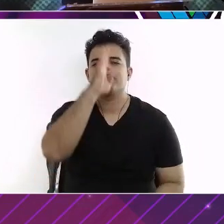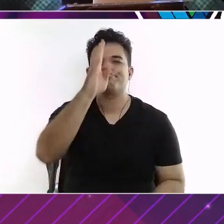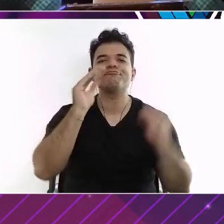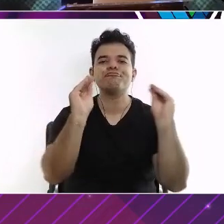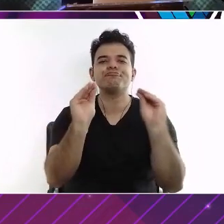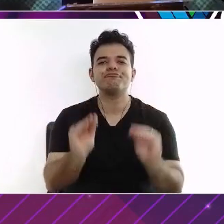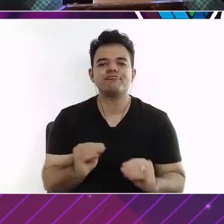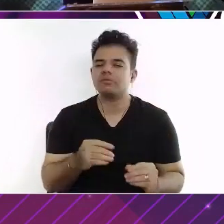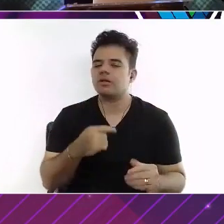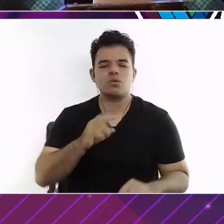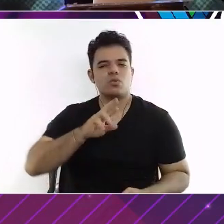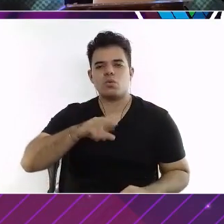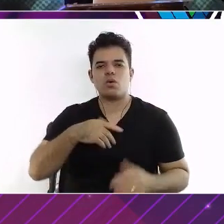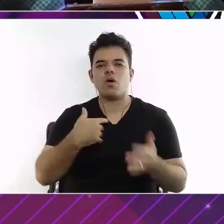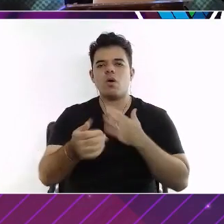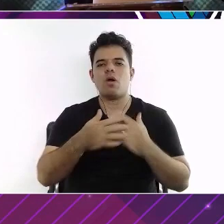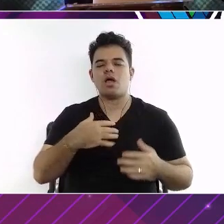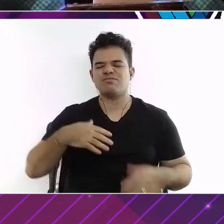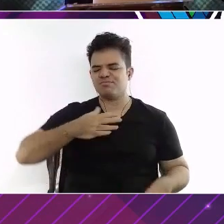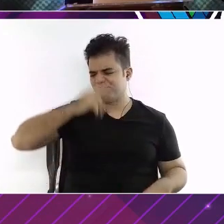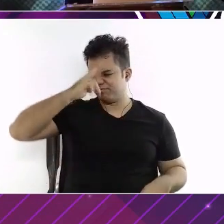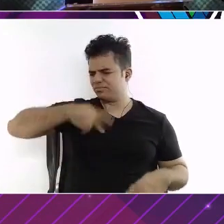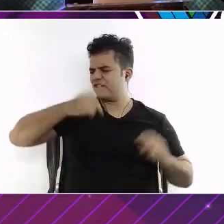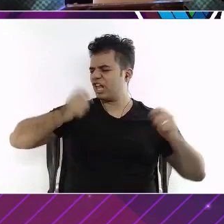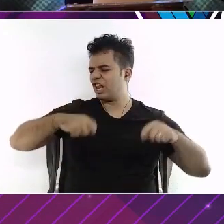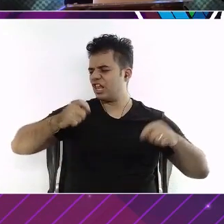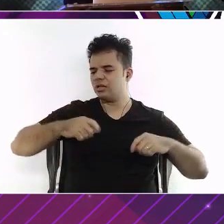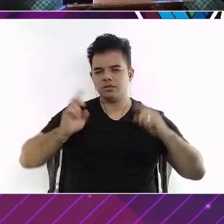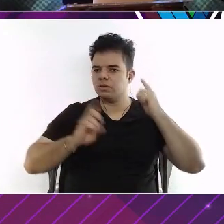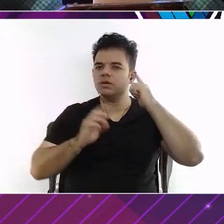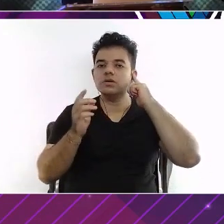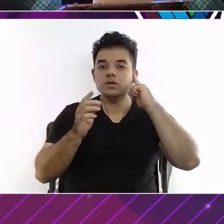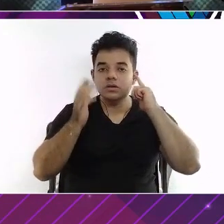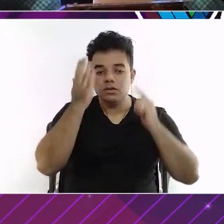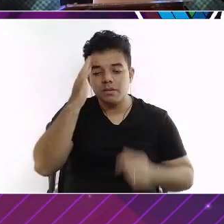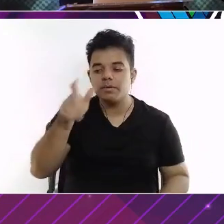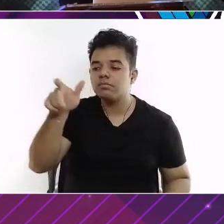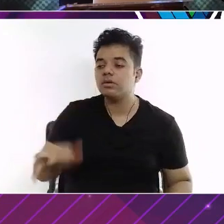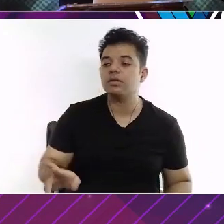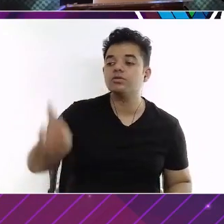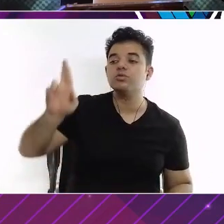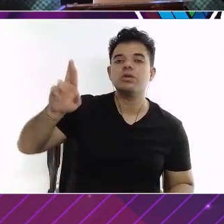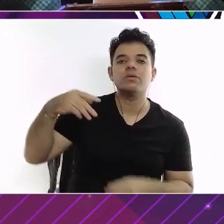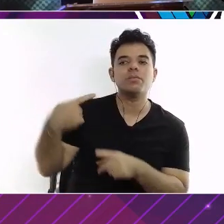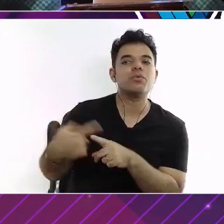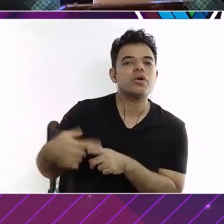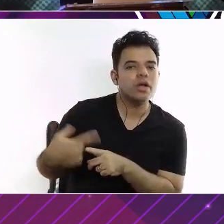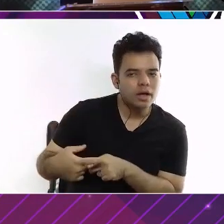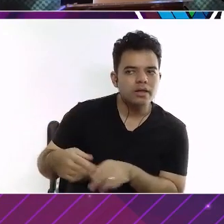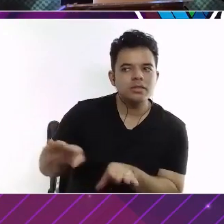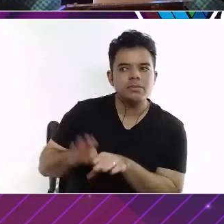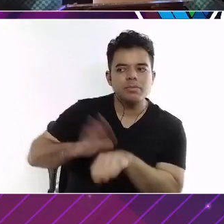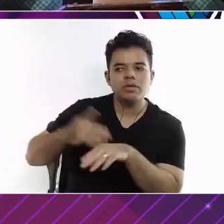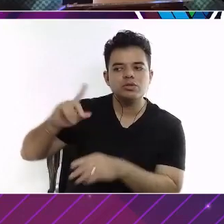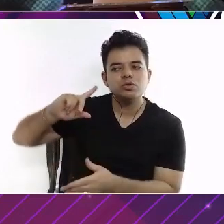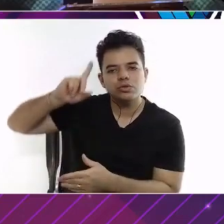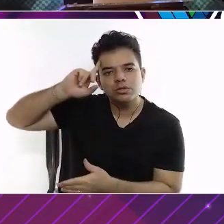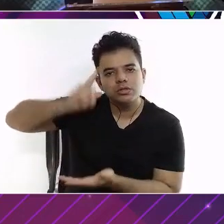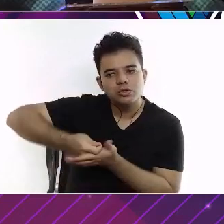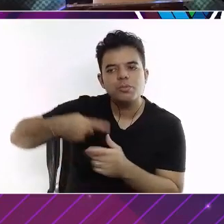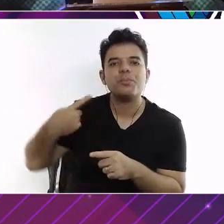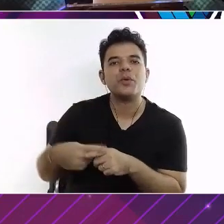fazer qualquer coisa de qualquer jeito. E a gente tem que saber quem fez, e por que fez, e por que escolheu aquilo. Não é? Nem que